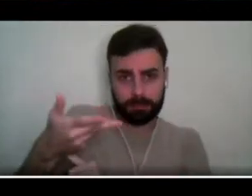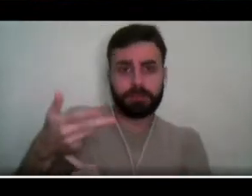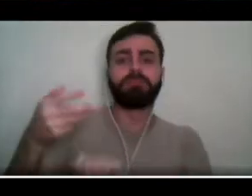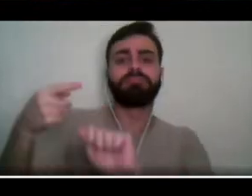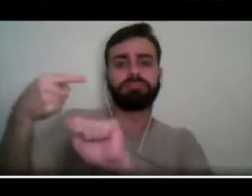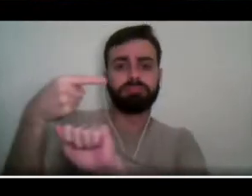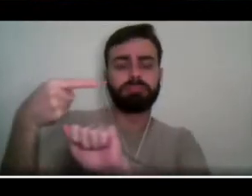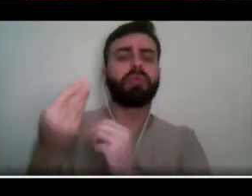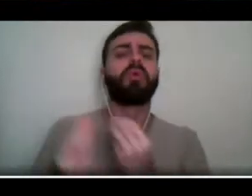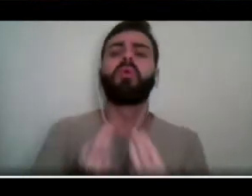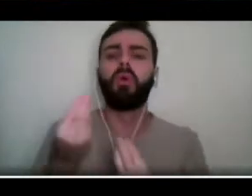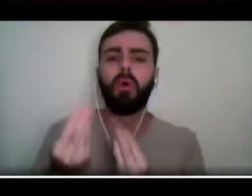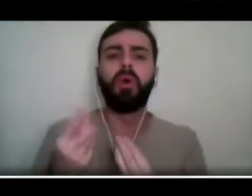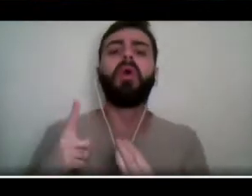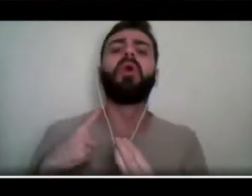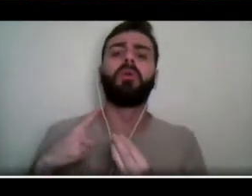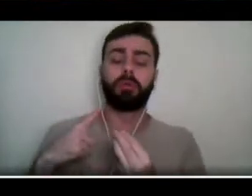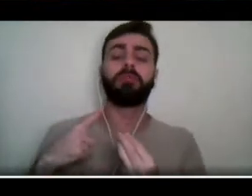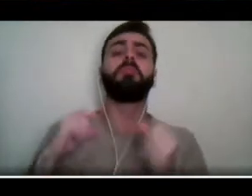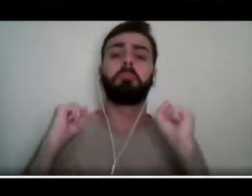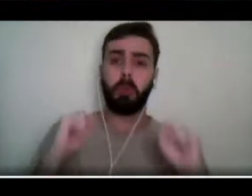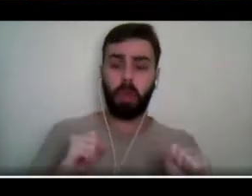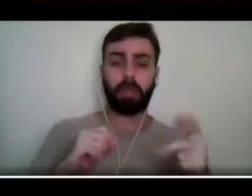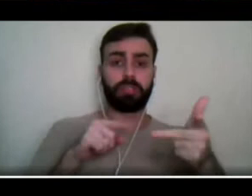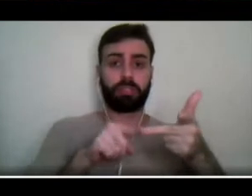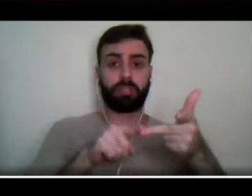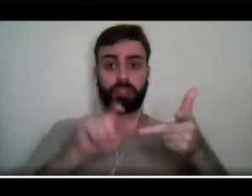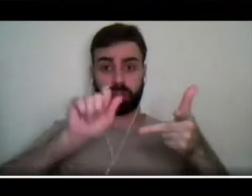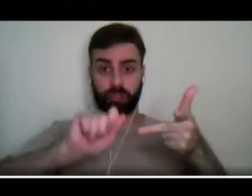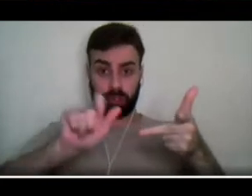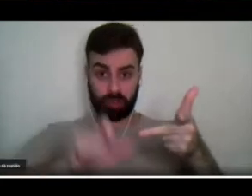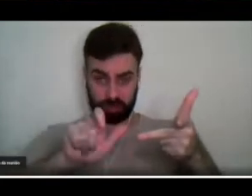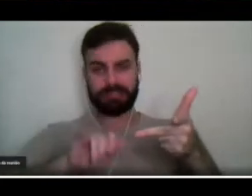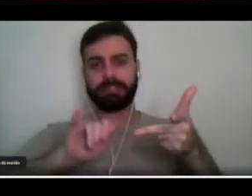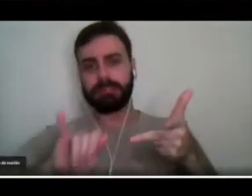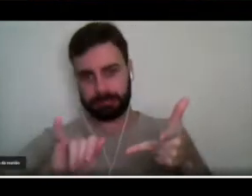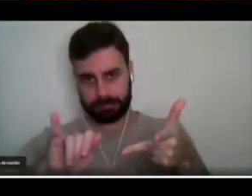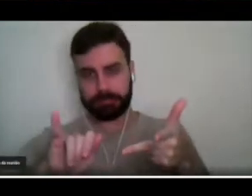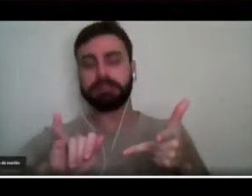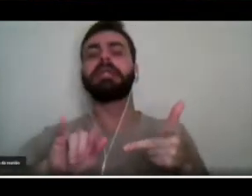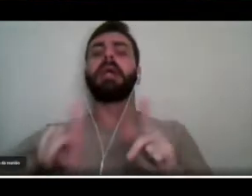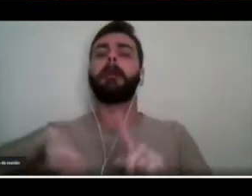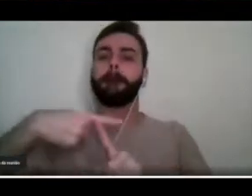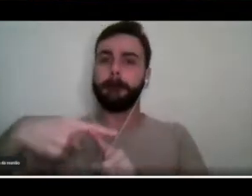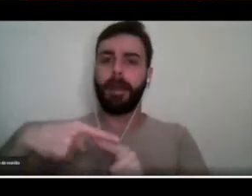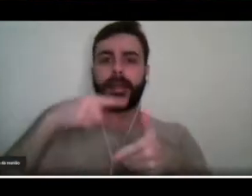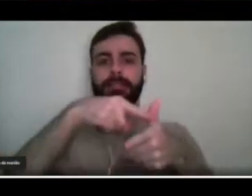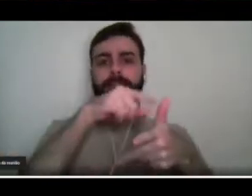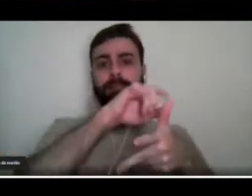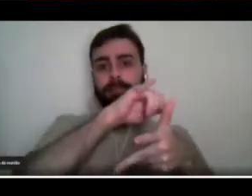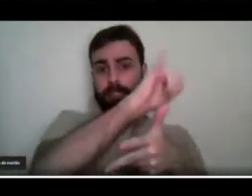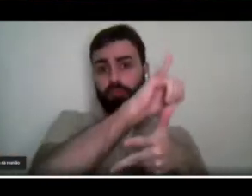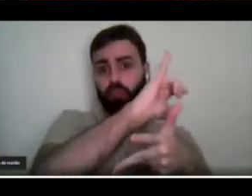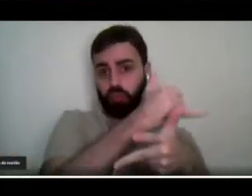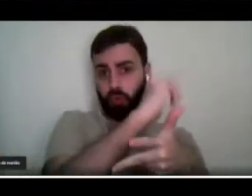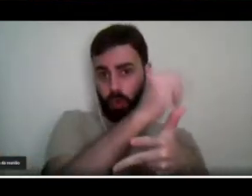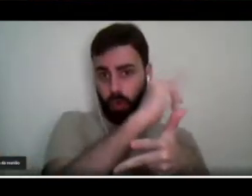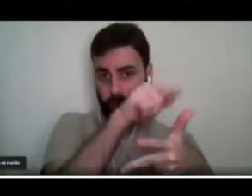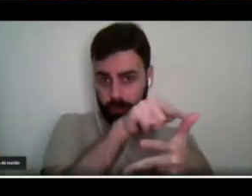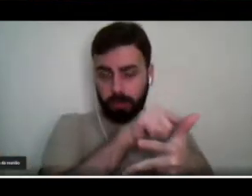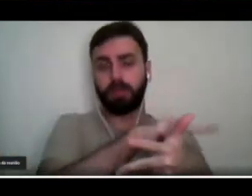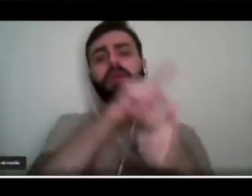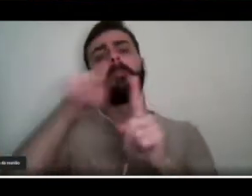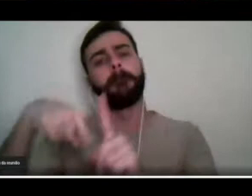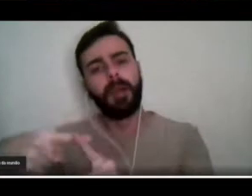uma aceleração na direção x em y, mais uma componente em y, né?